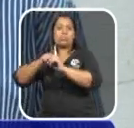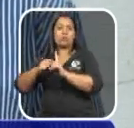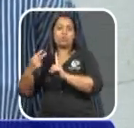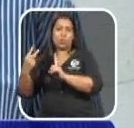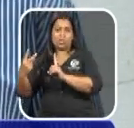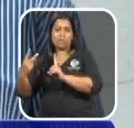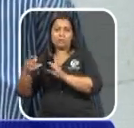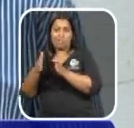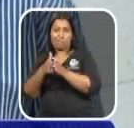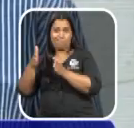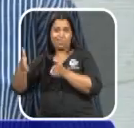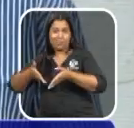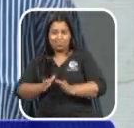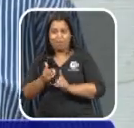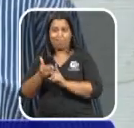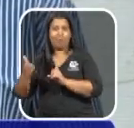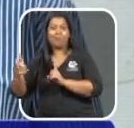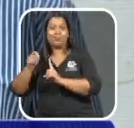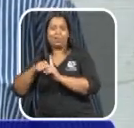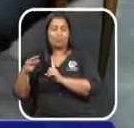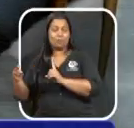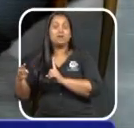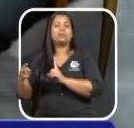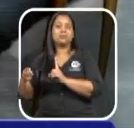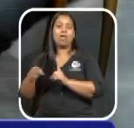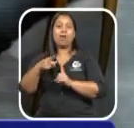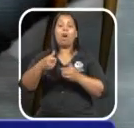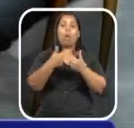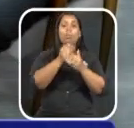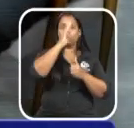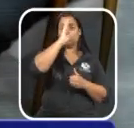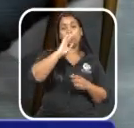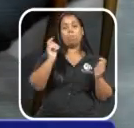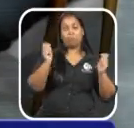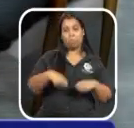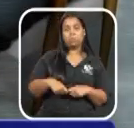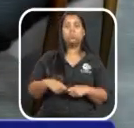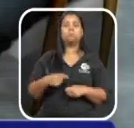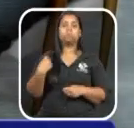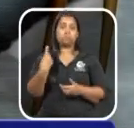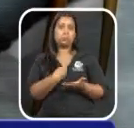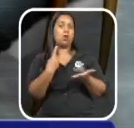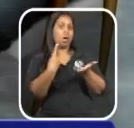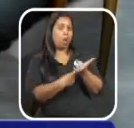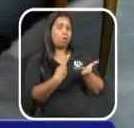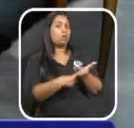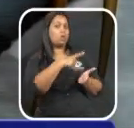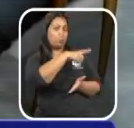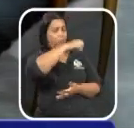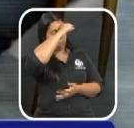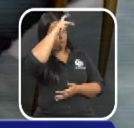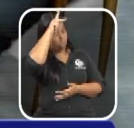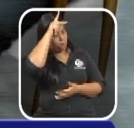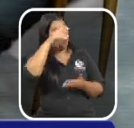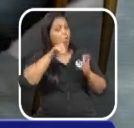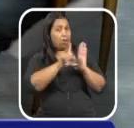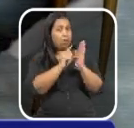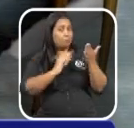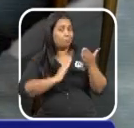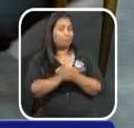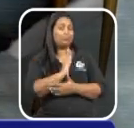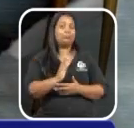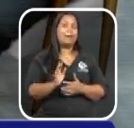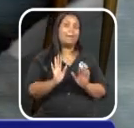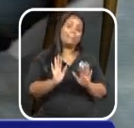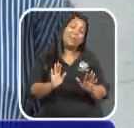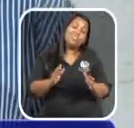criança. Fizemos a lei, conseguimos, através de um acordo com o Executivo, que essa lei fosse sancionada, mas,